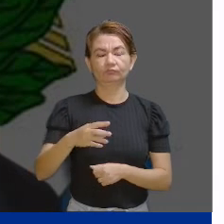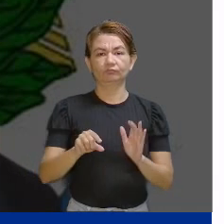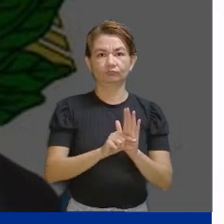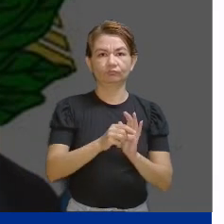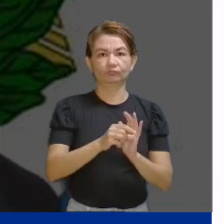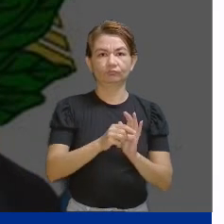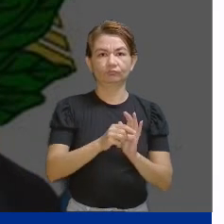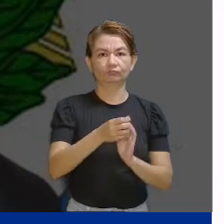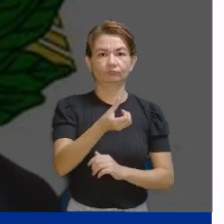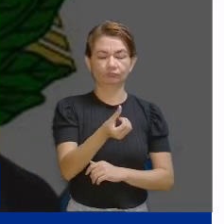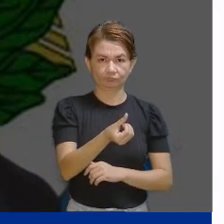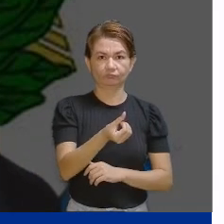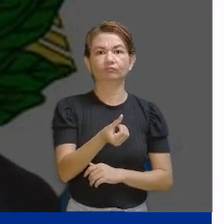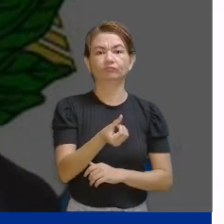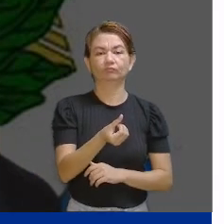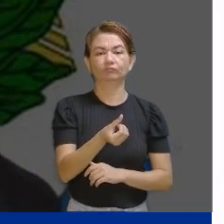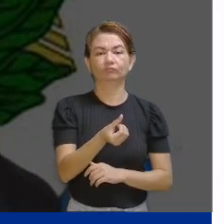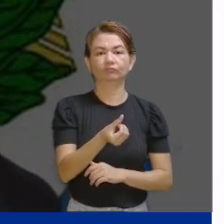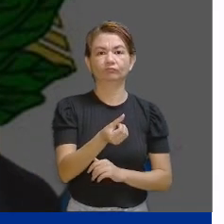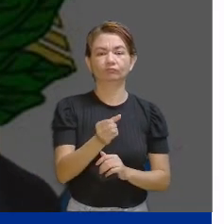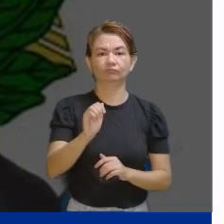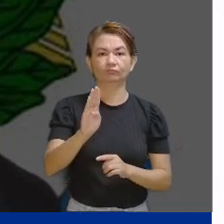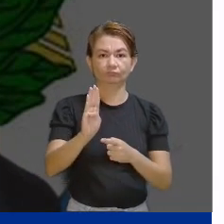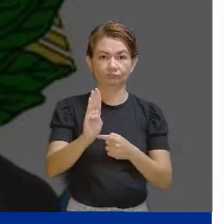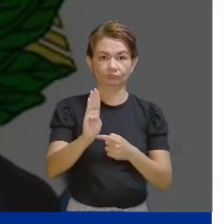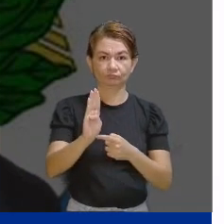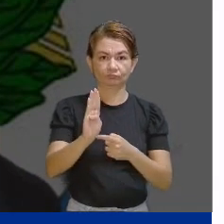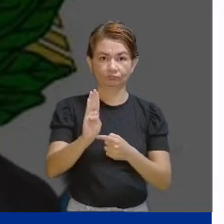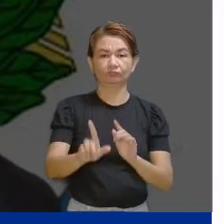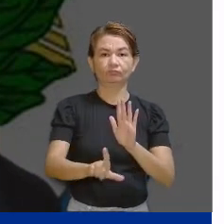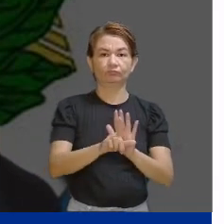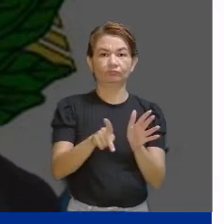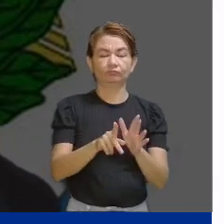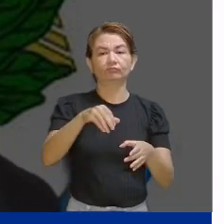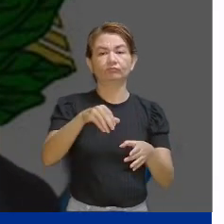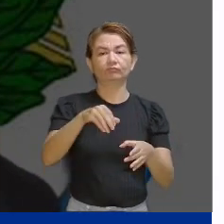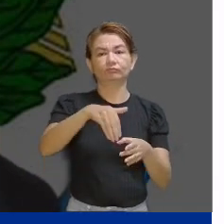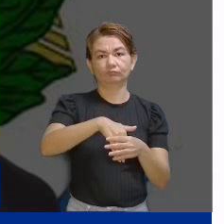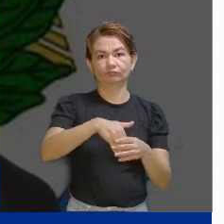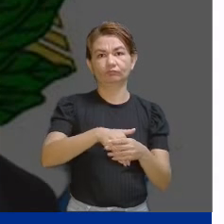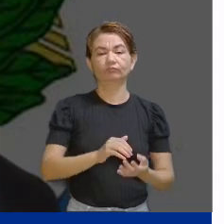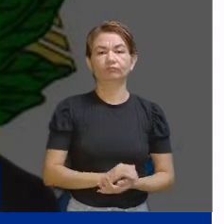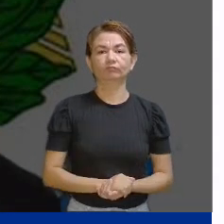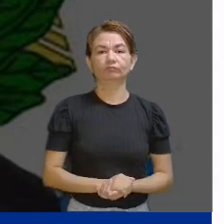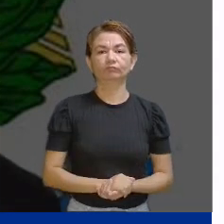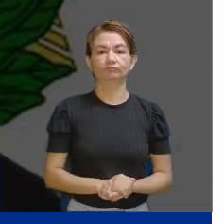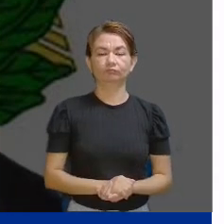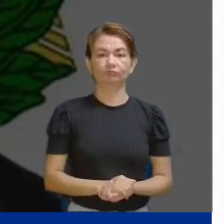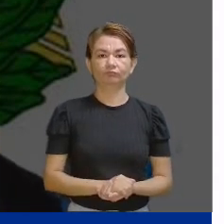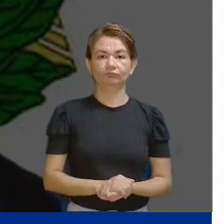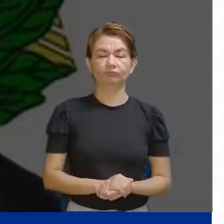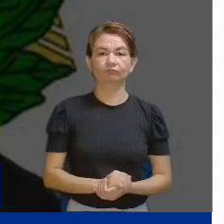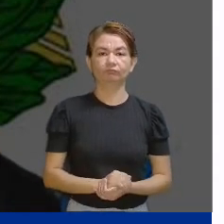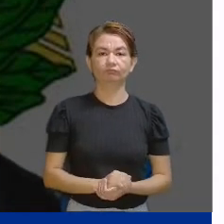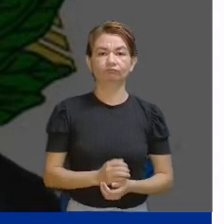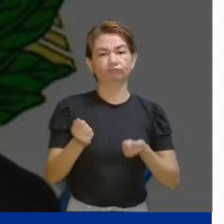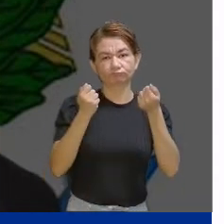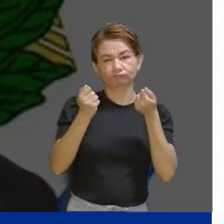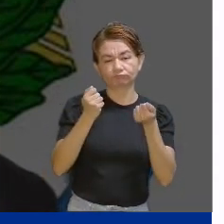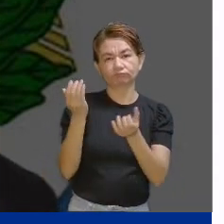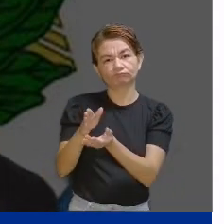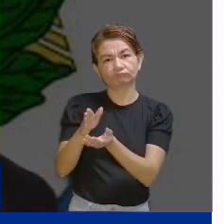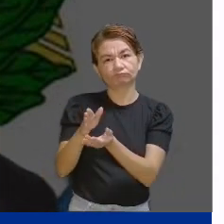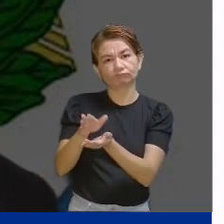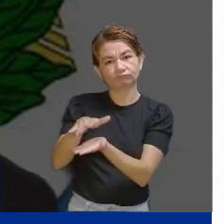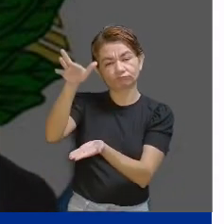inciso 6º, a linha B, da Lei 9504 de 1997. A análise dos autos,